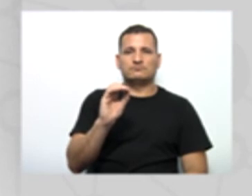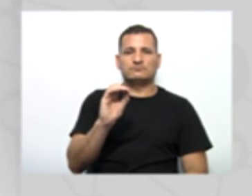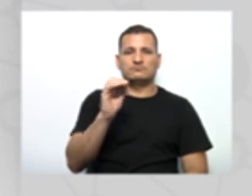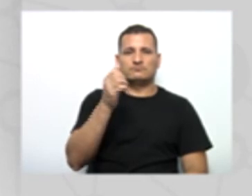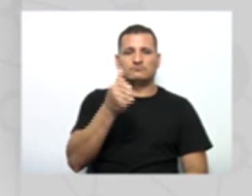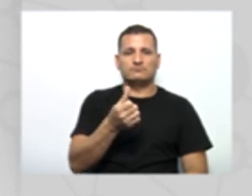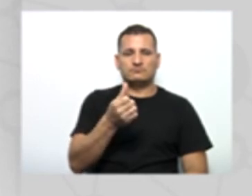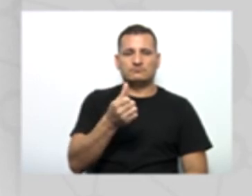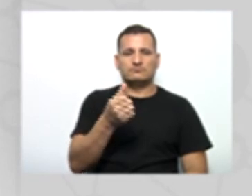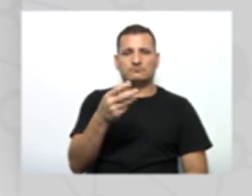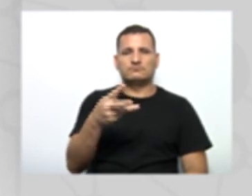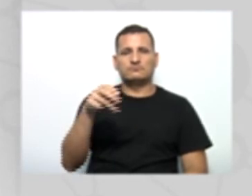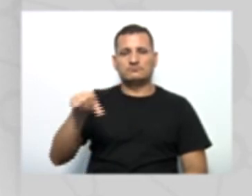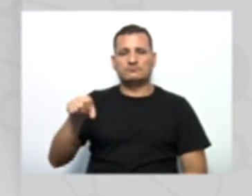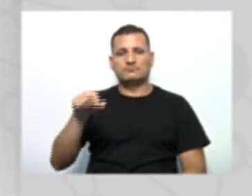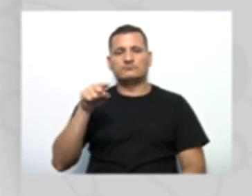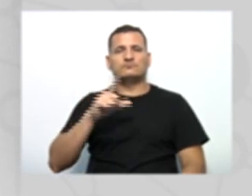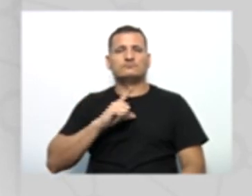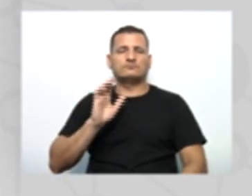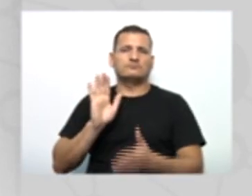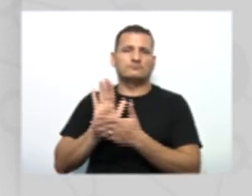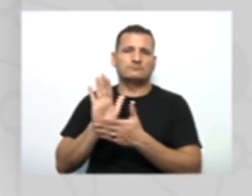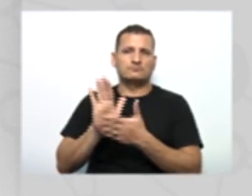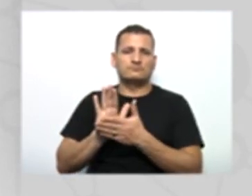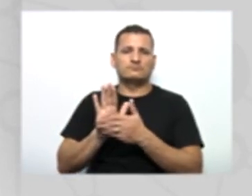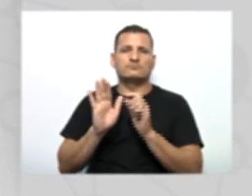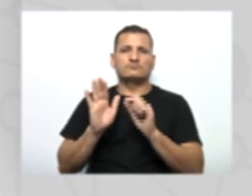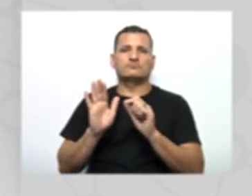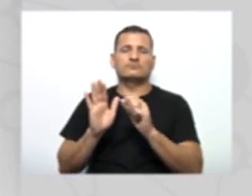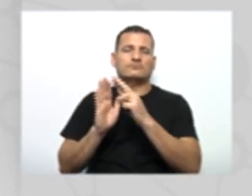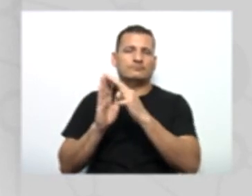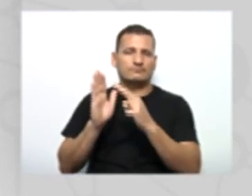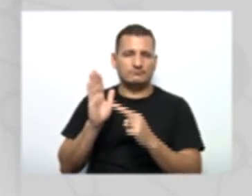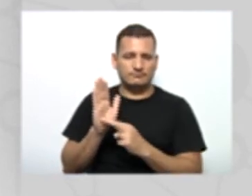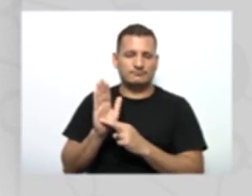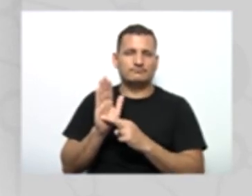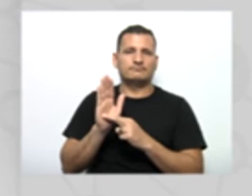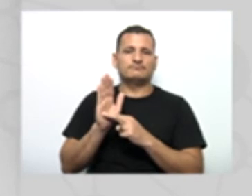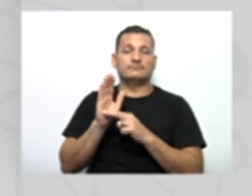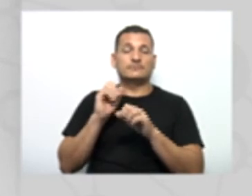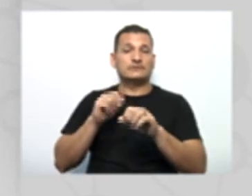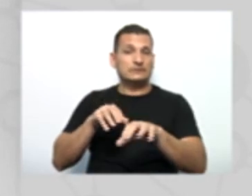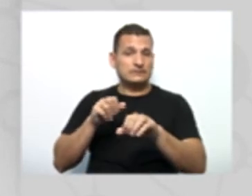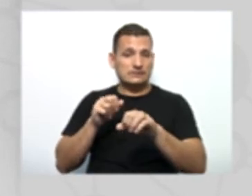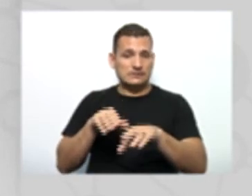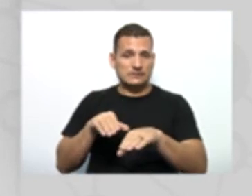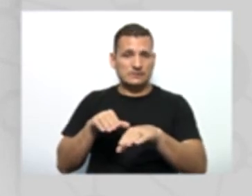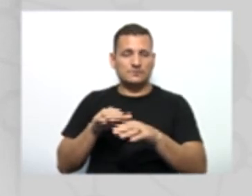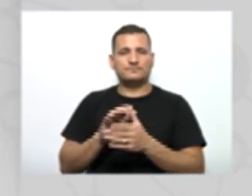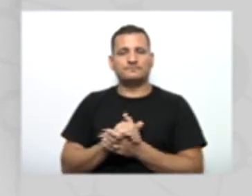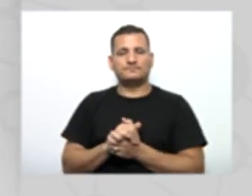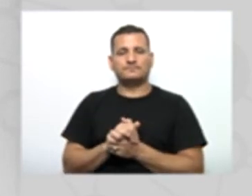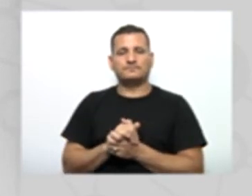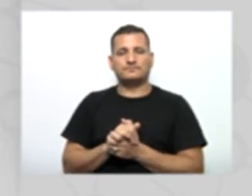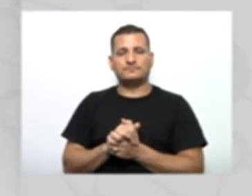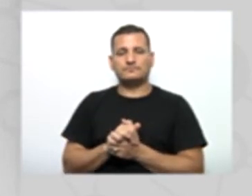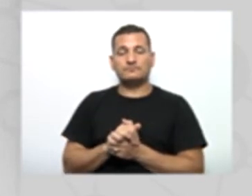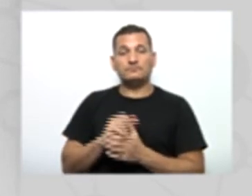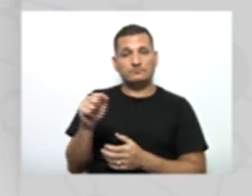vocês. Como profissionais, como técnicos em cooperativismo, é fundamental que vocês dominem o exercício